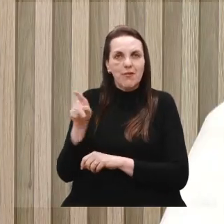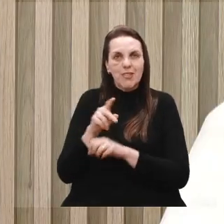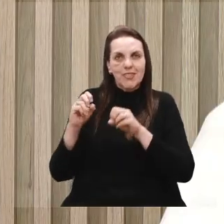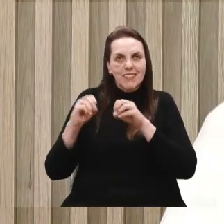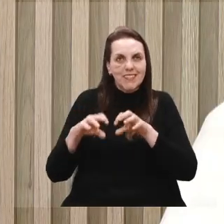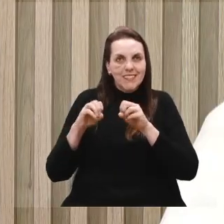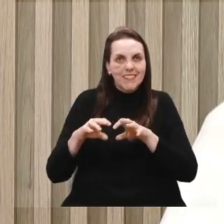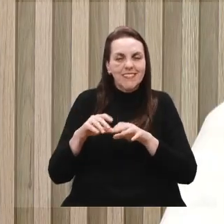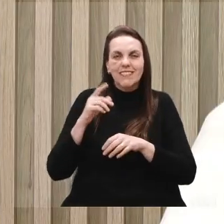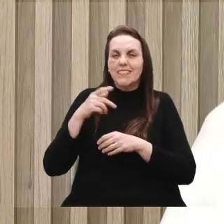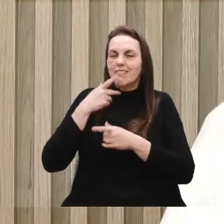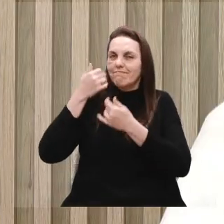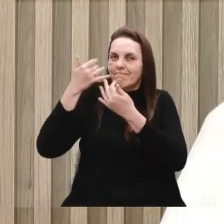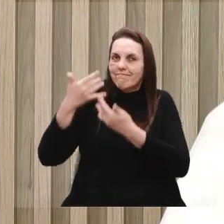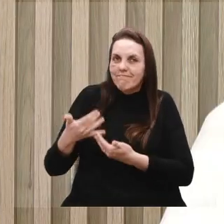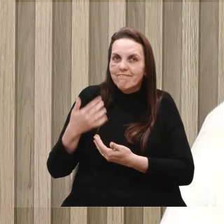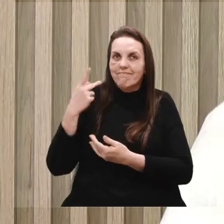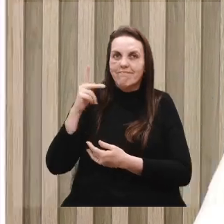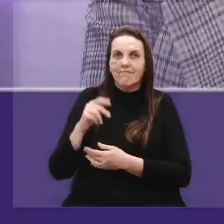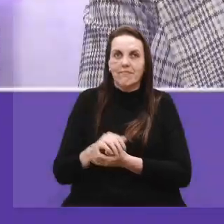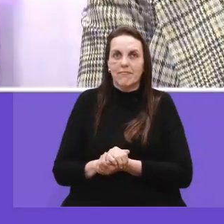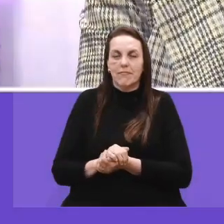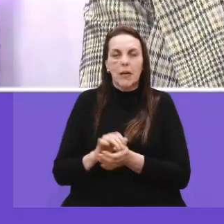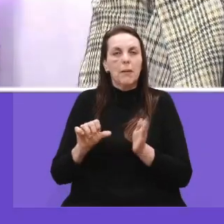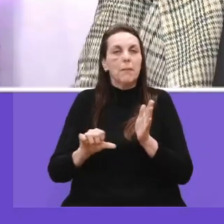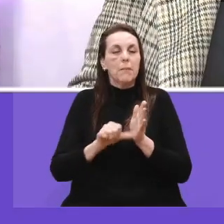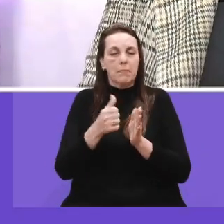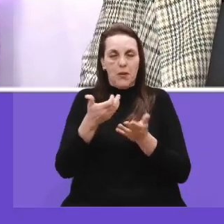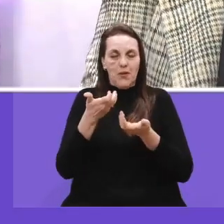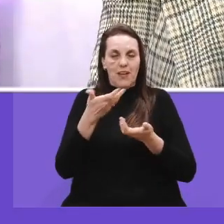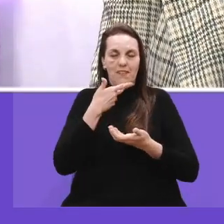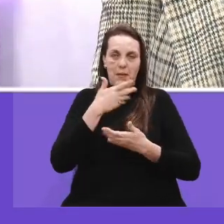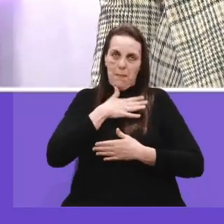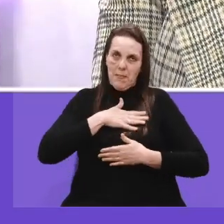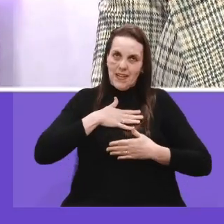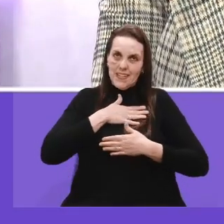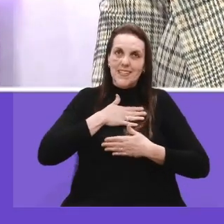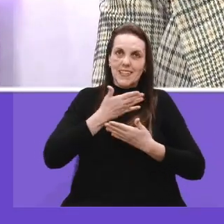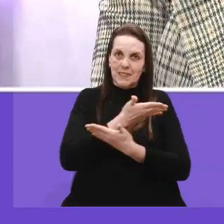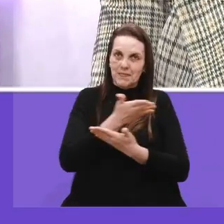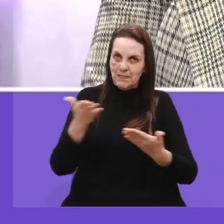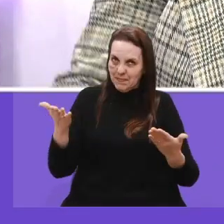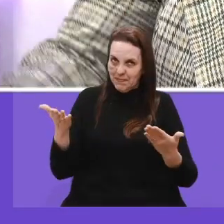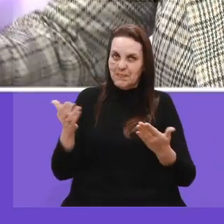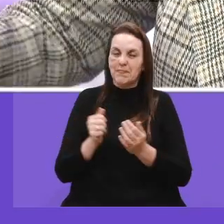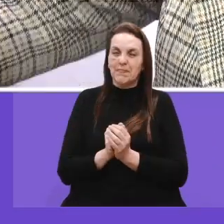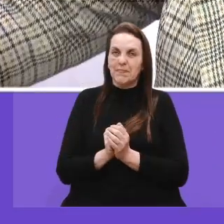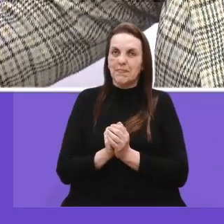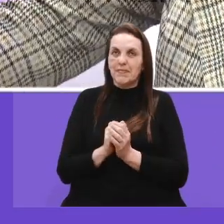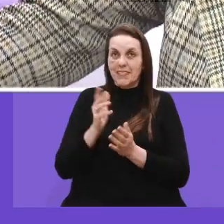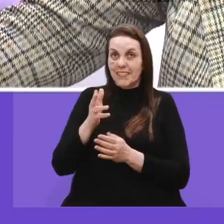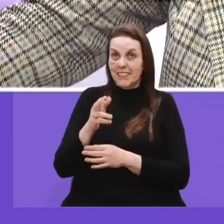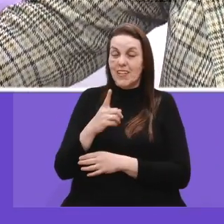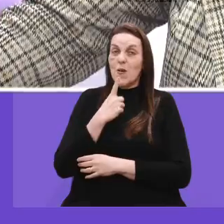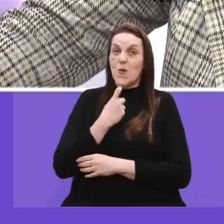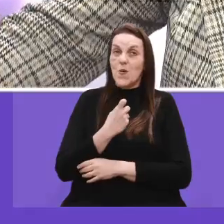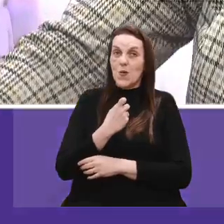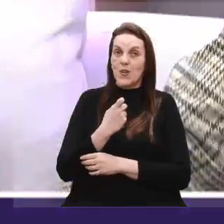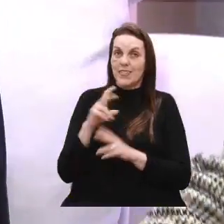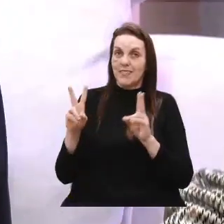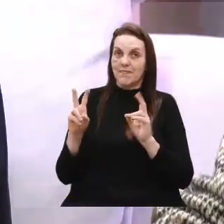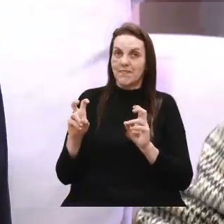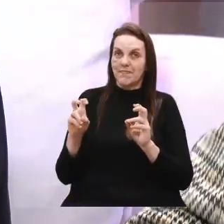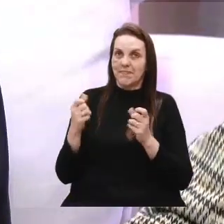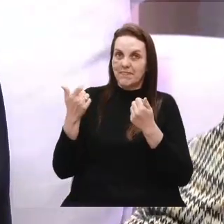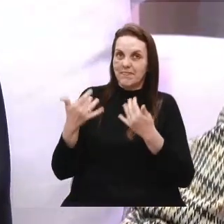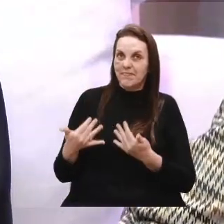Lembra algumas falas dela? Bom, primeiro dizer que é um prazer estar aqui com vocês, e já que a Rose tocou no